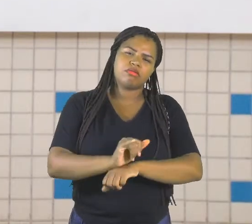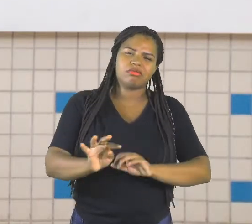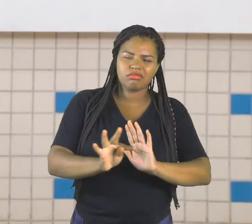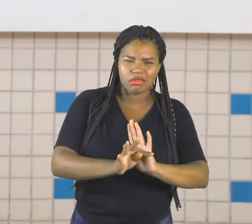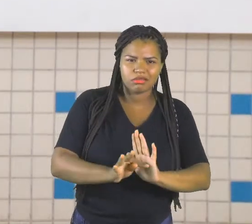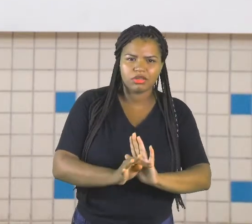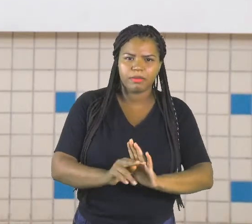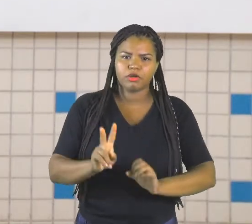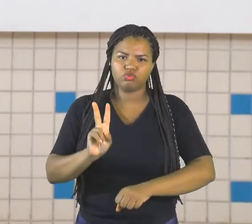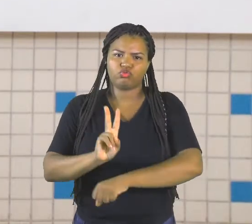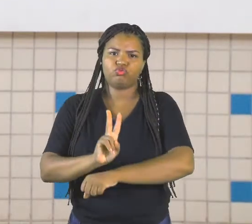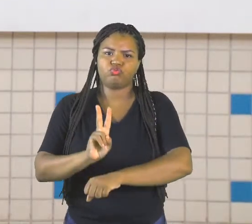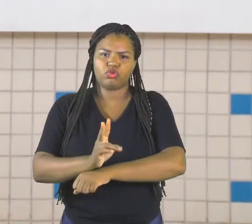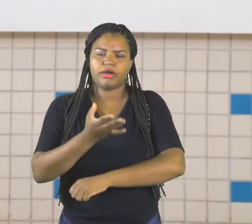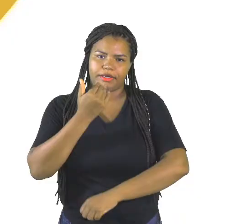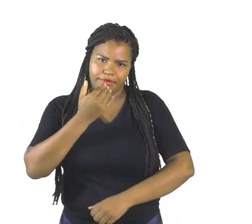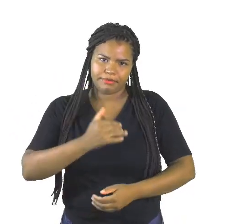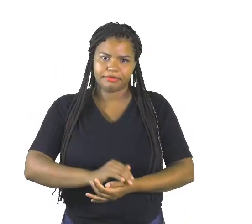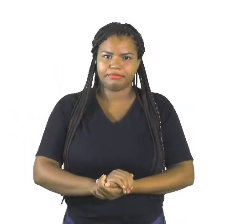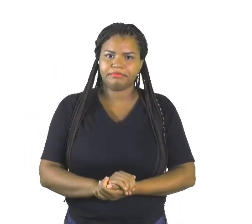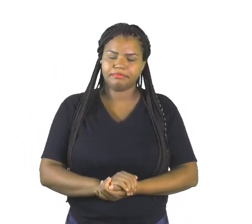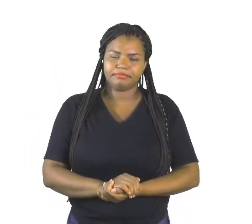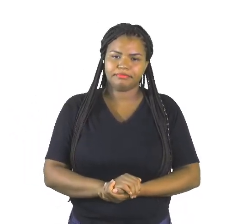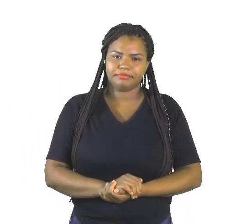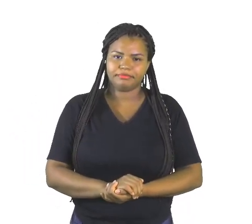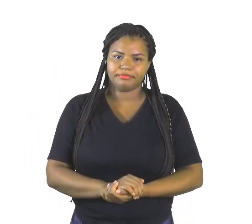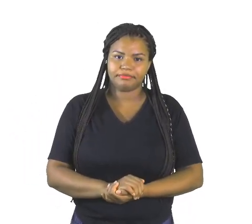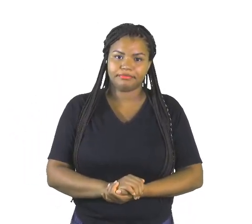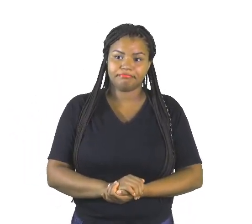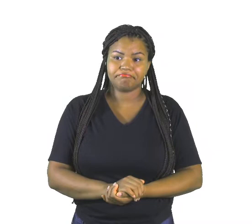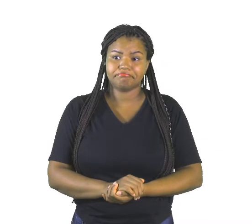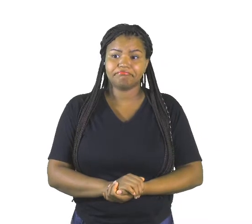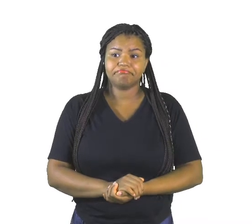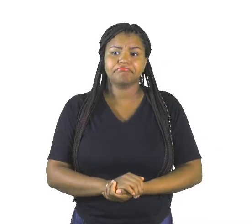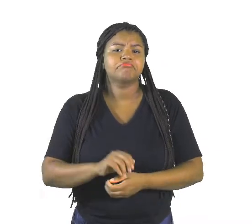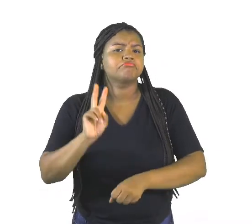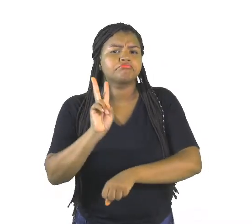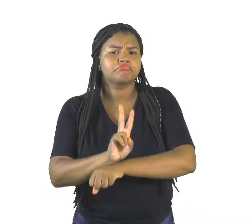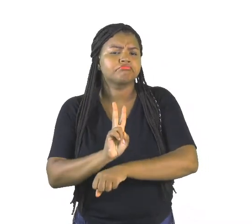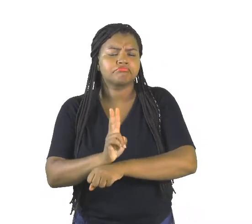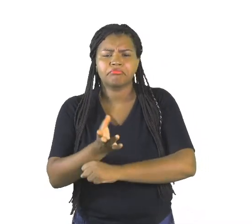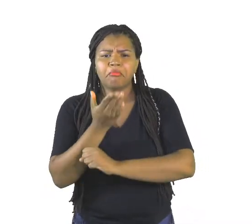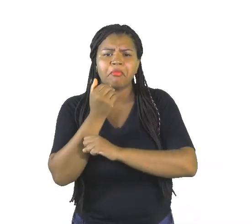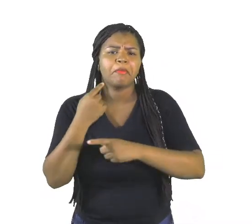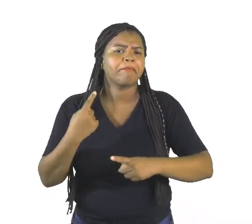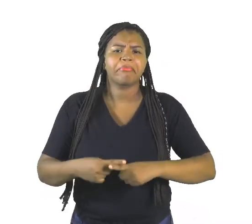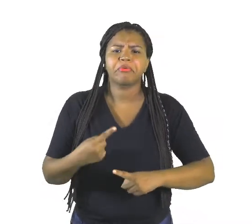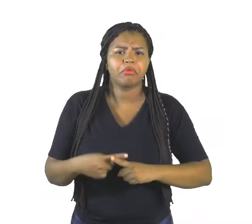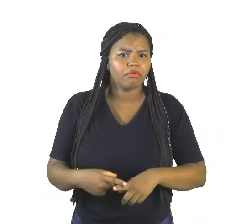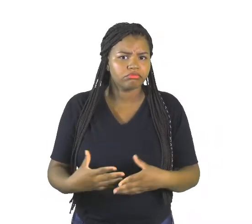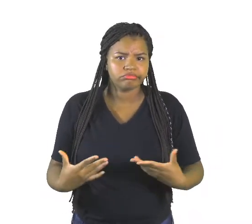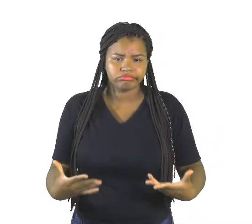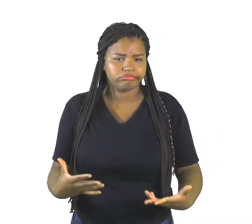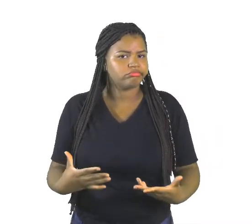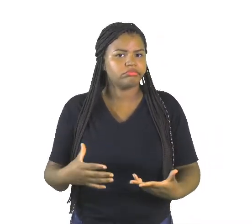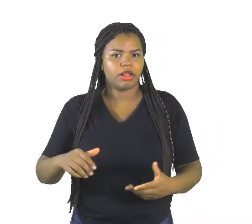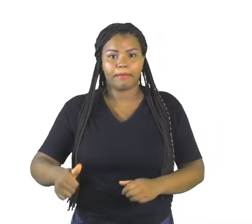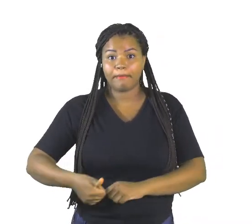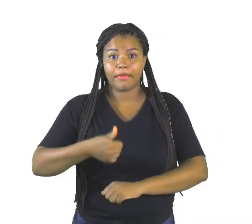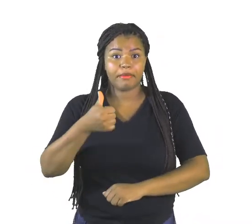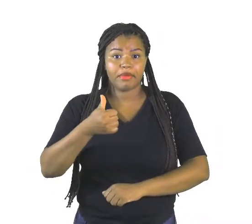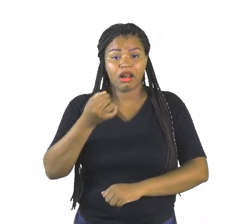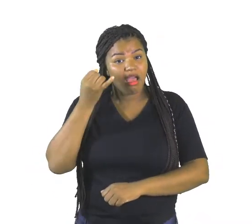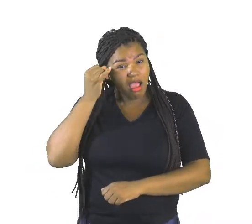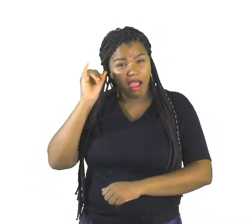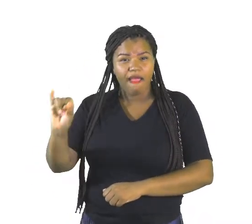alimentos bem conservados. E por que conservar os alimentos? Então, uma das primeiras coisas é evitar o